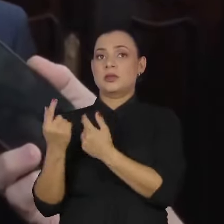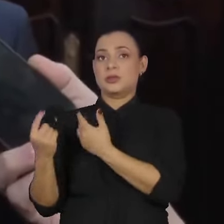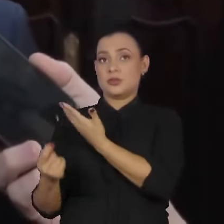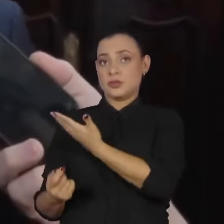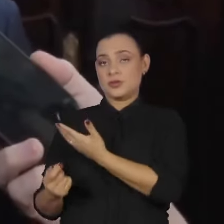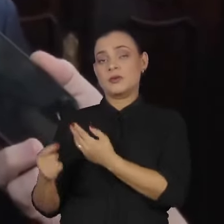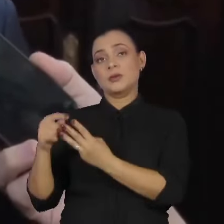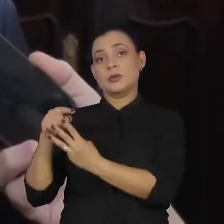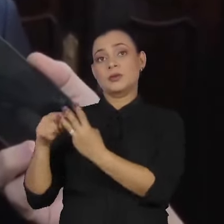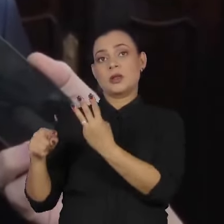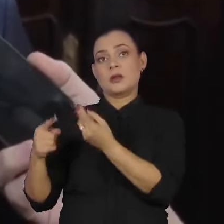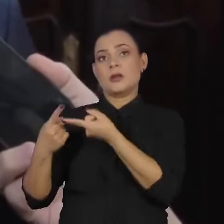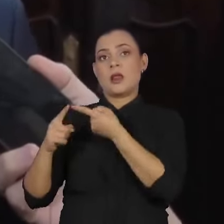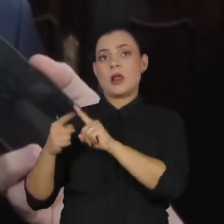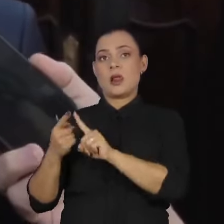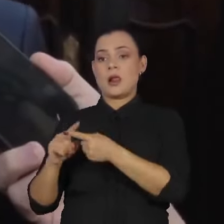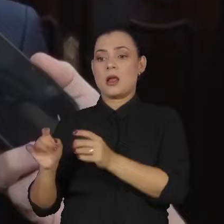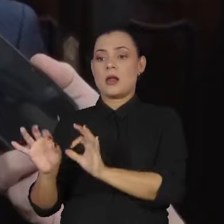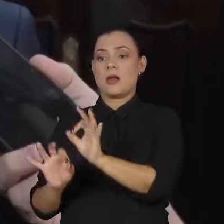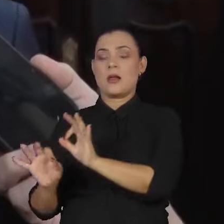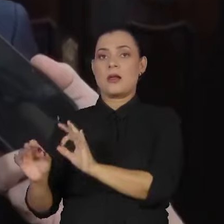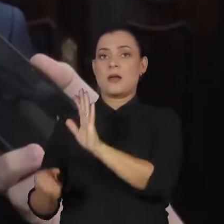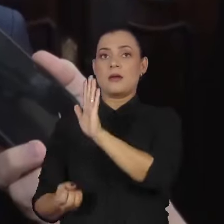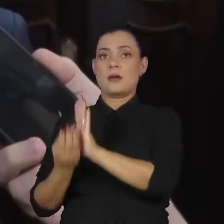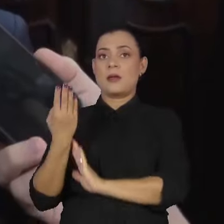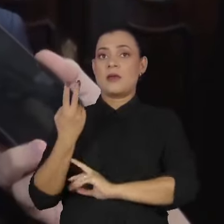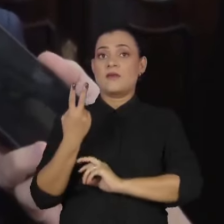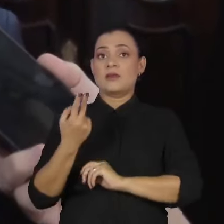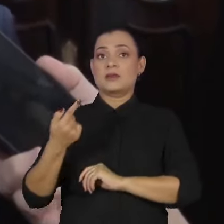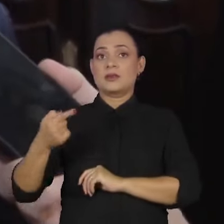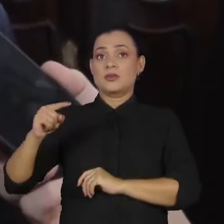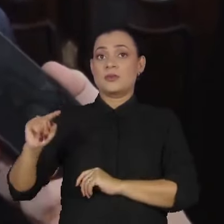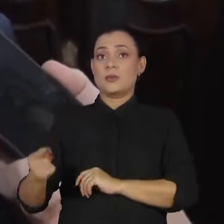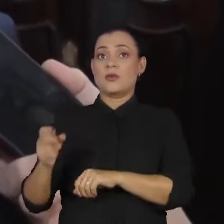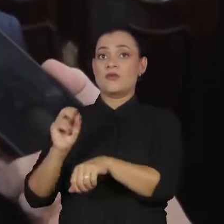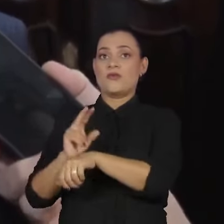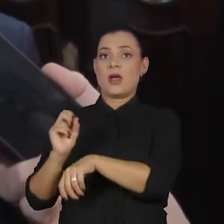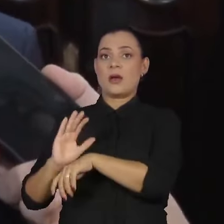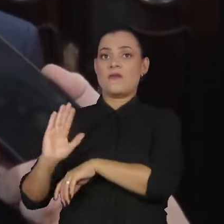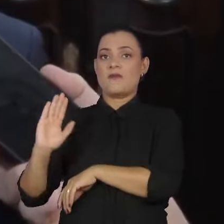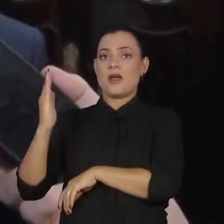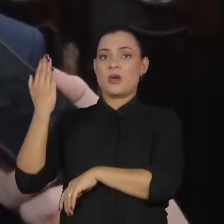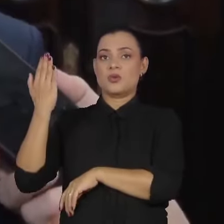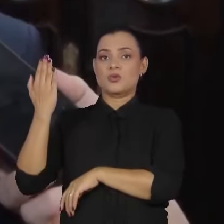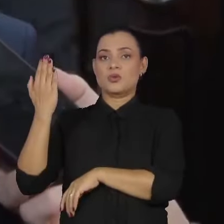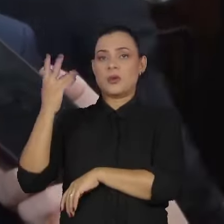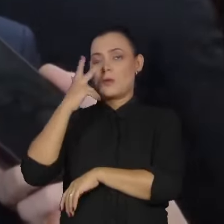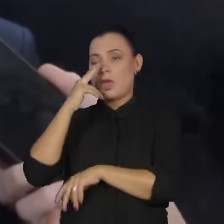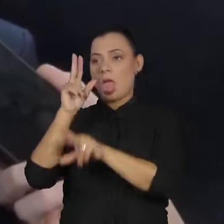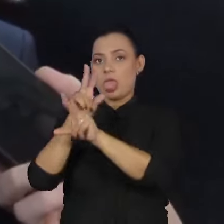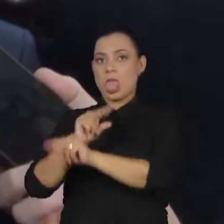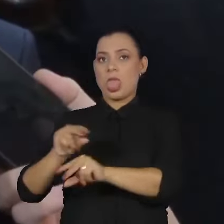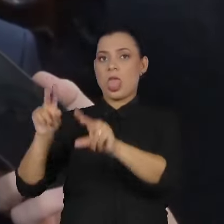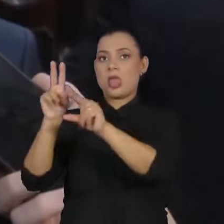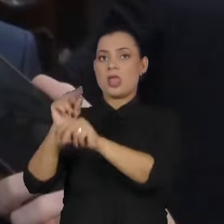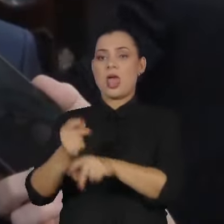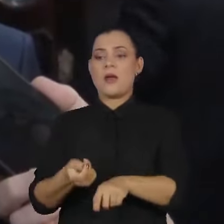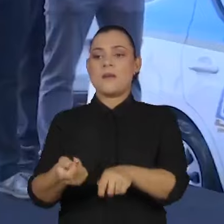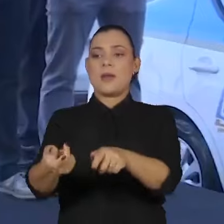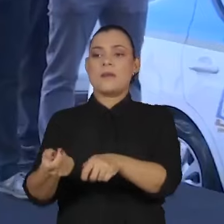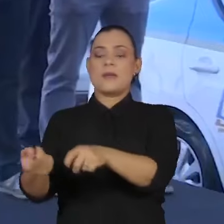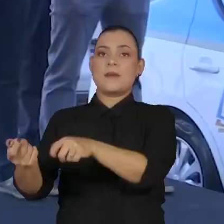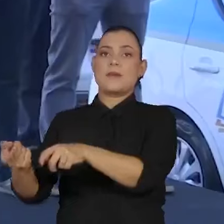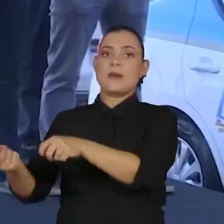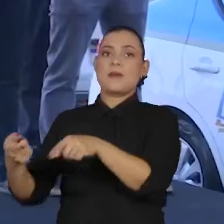de montar um esquema para criar mais de 27.000 cargos fantasmas para empregar apadrinhados políticos